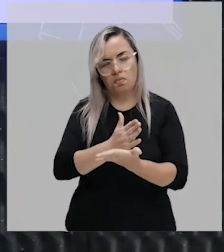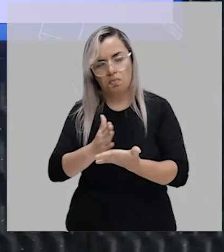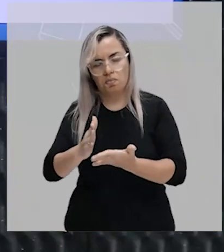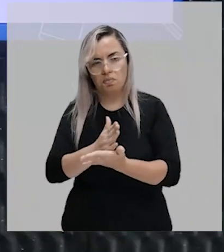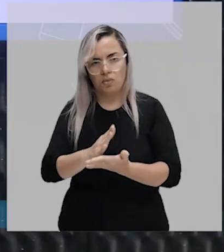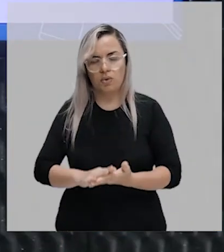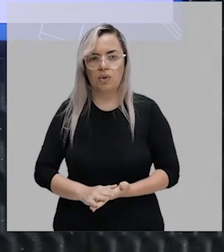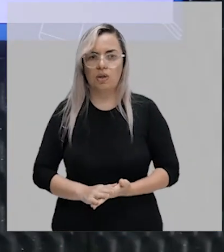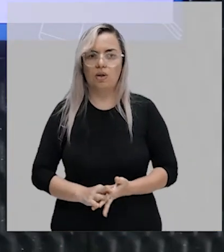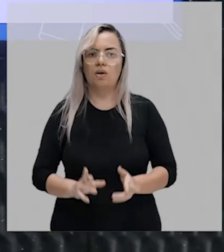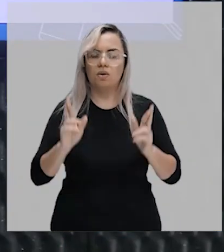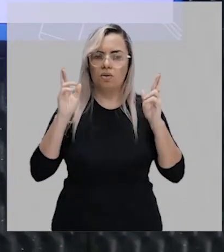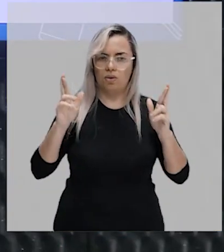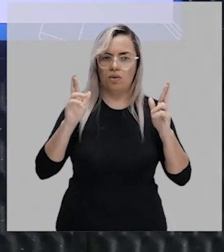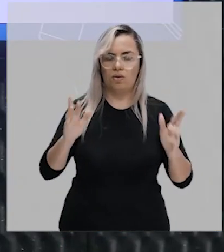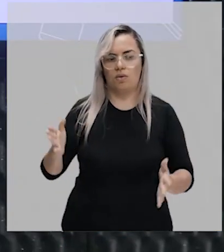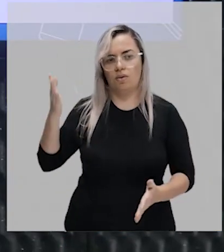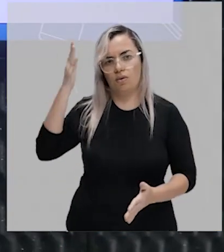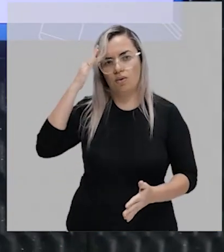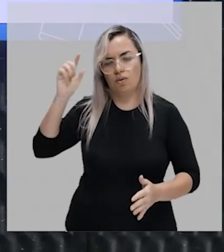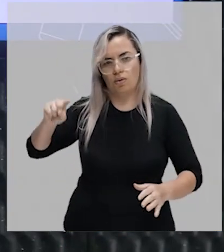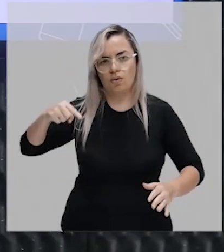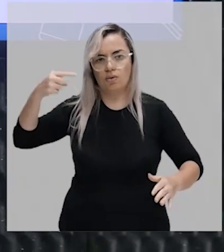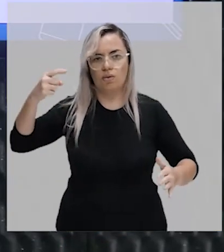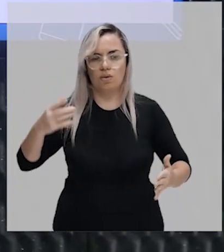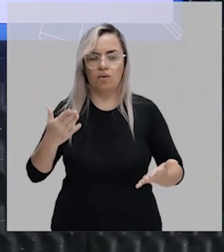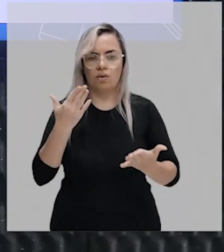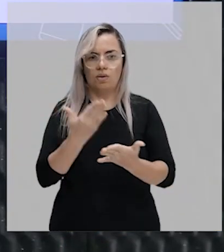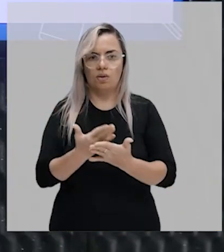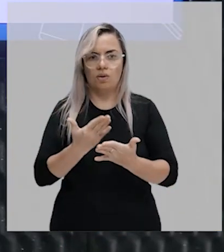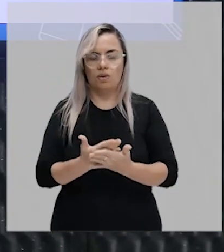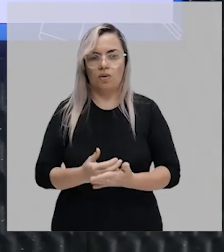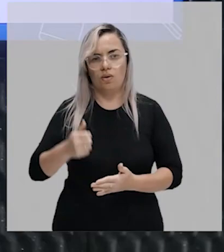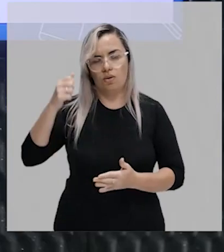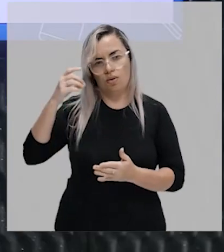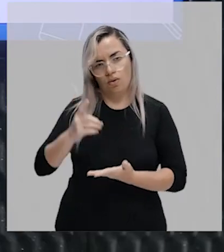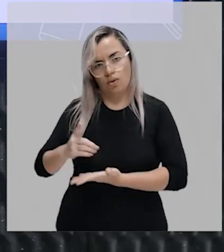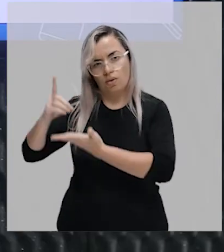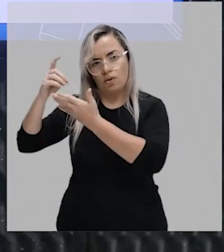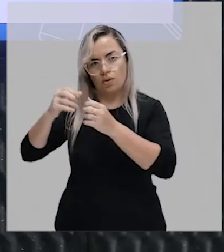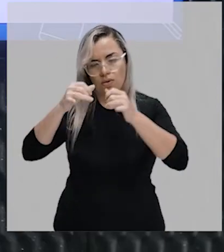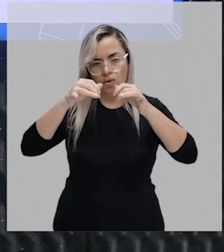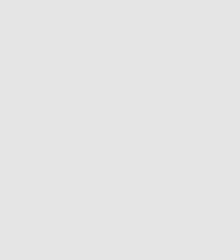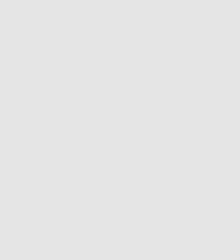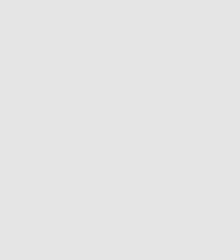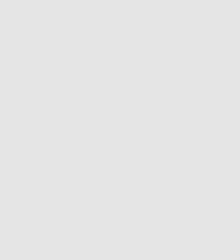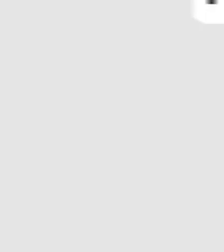vocês tenham entendido. Aguardo vocês na próxima aula. Fiquem com Deus. Tchau, tchau.